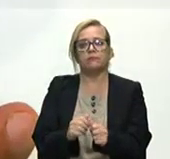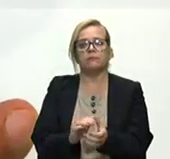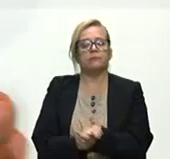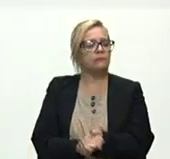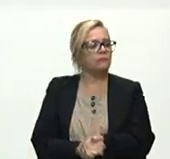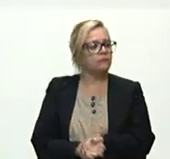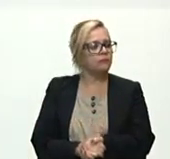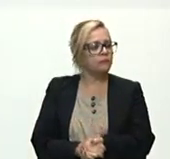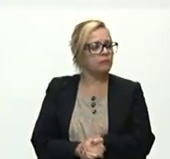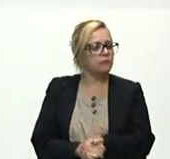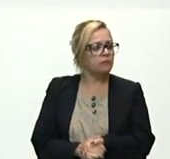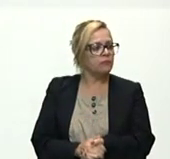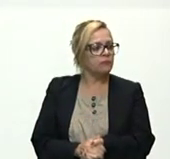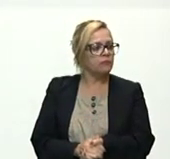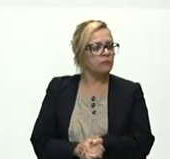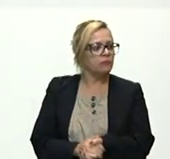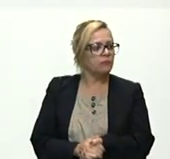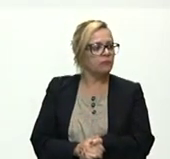eu vou em